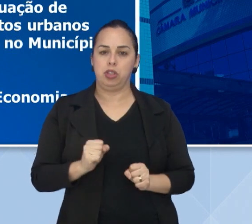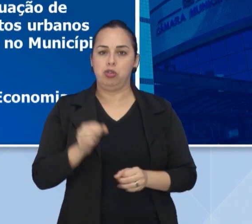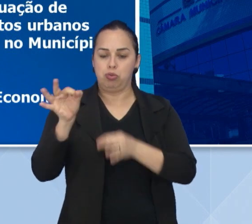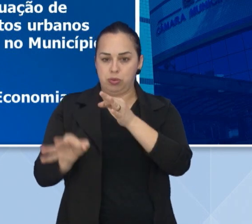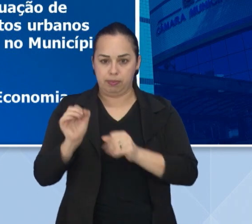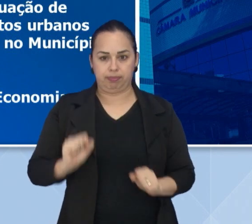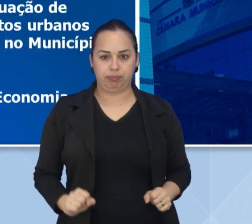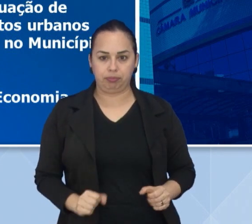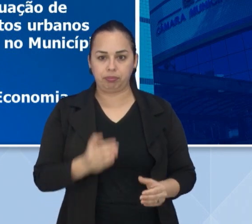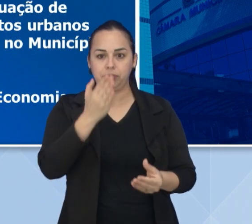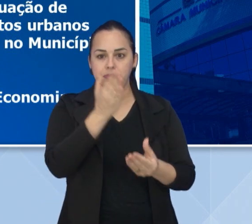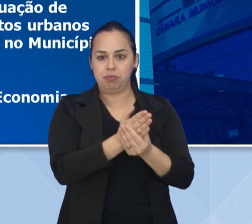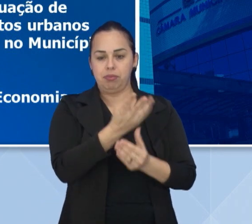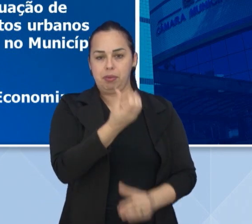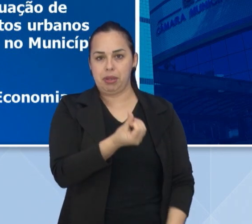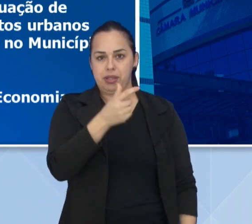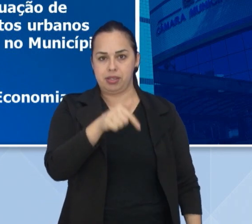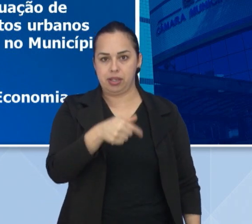6721/2024, projeto de lei número